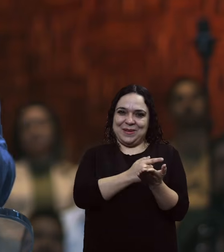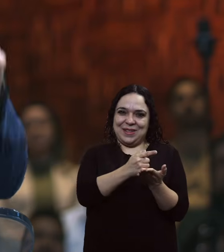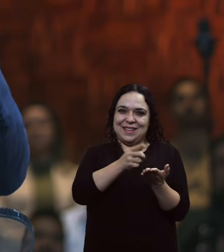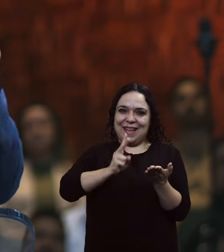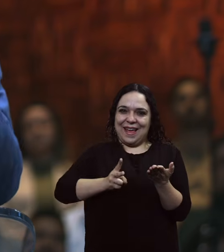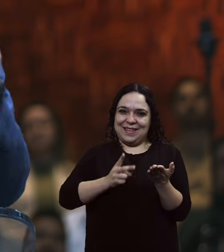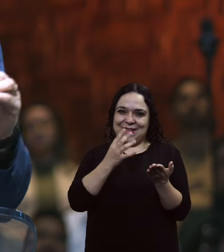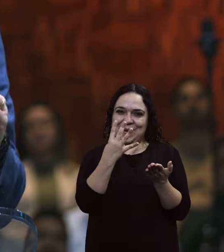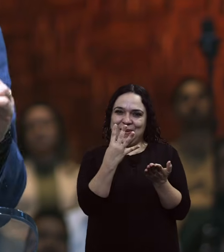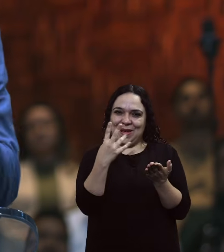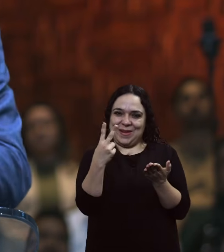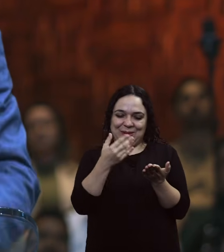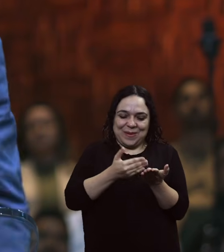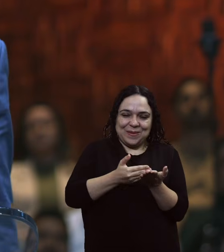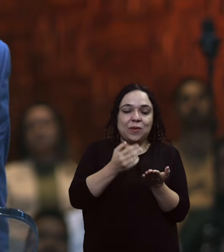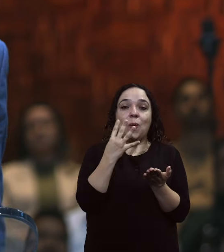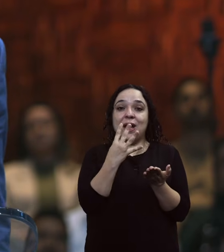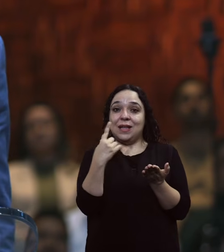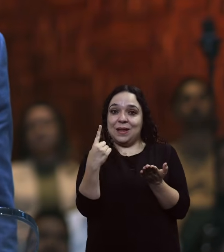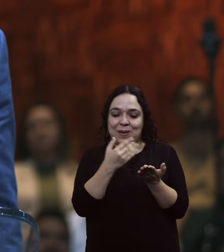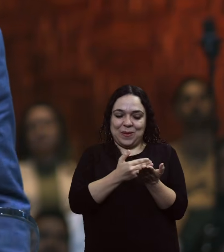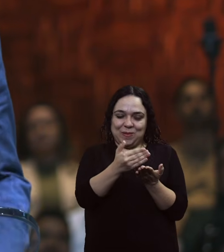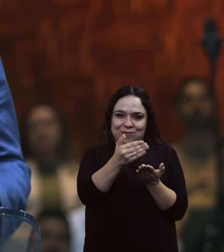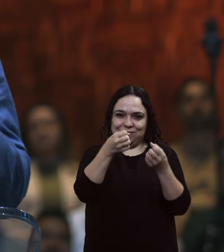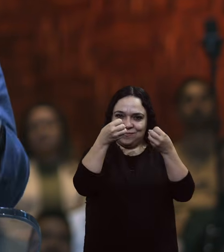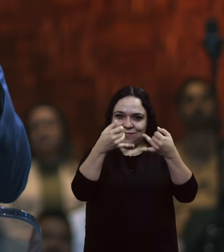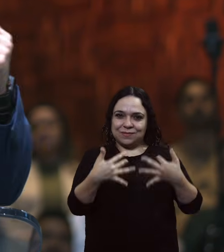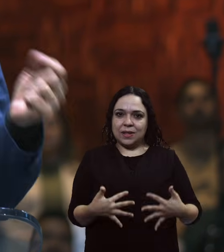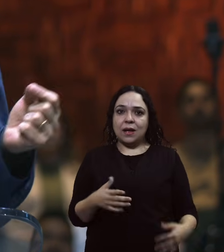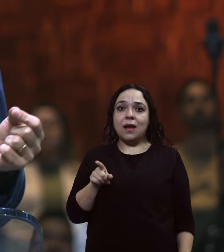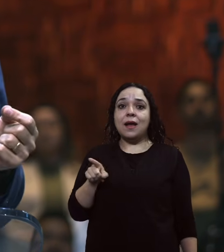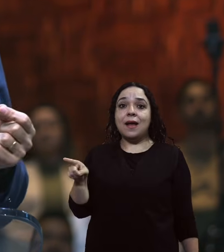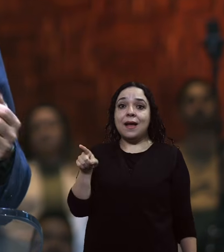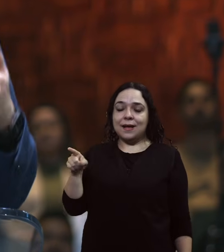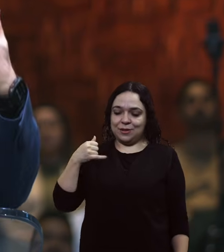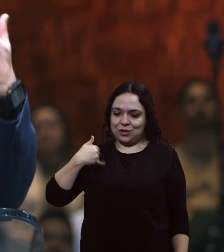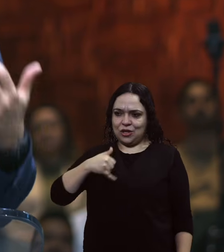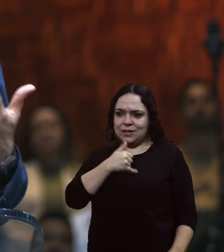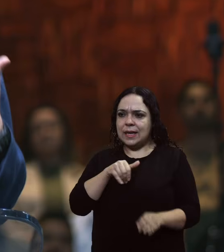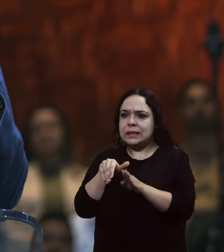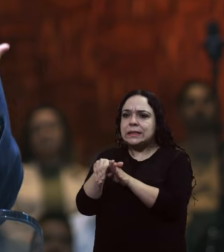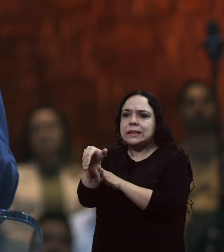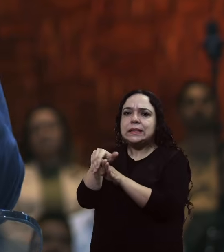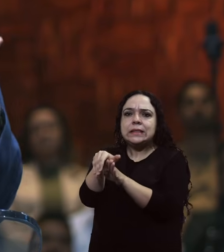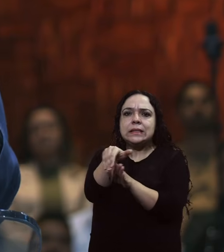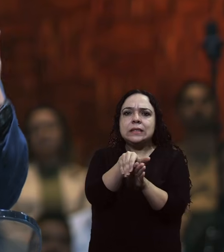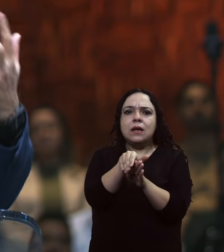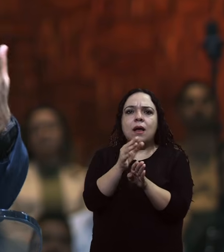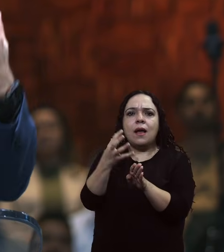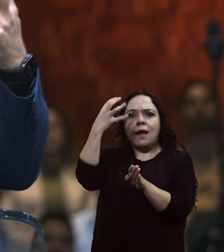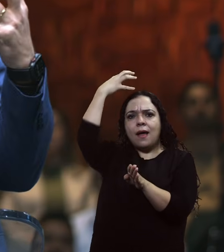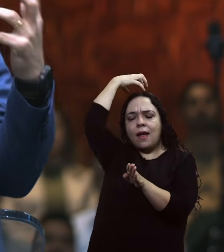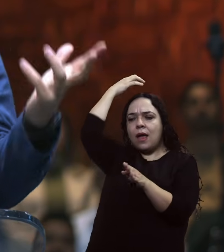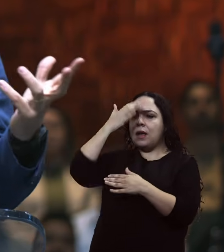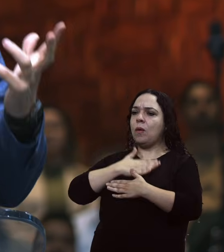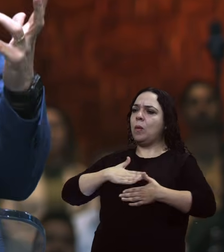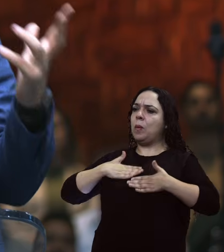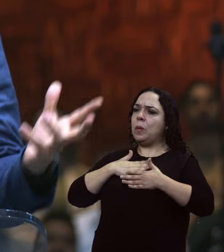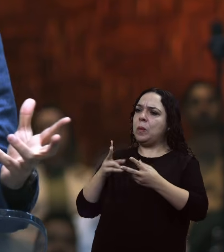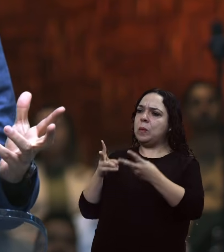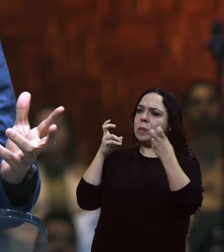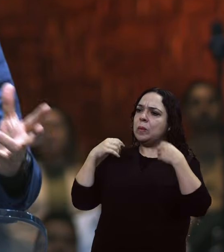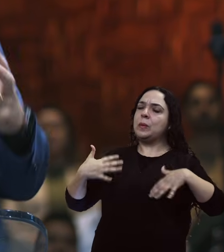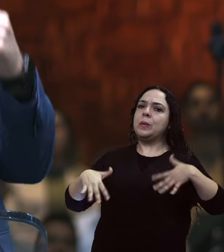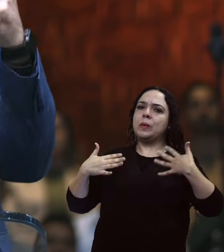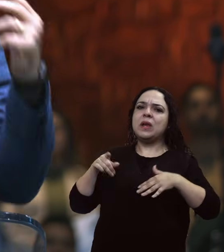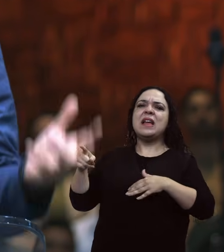de José agradou ao rei e aos seus funcionários. E o rei lhe disse: não poderíamos achar ninguém melhor para dirigir o